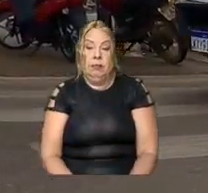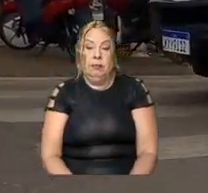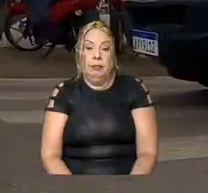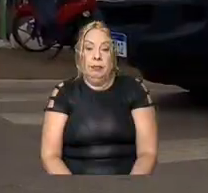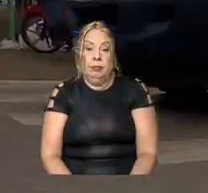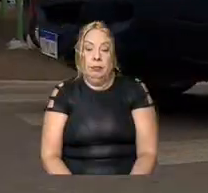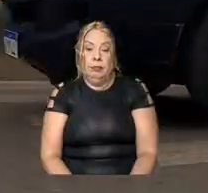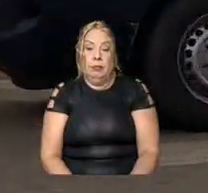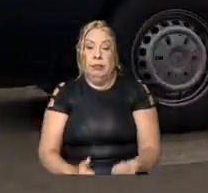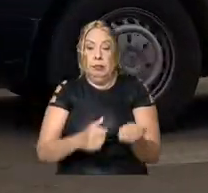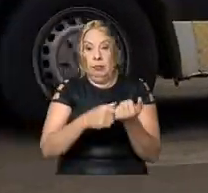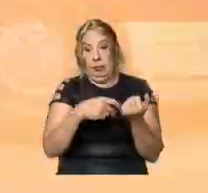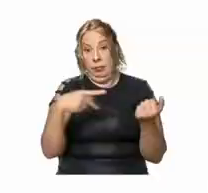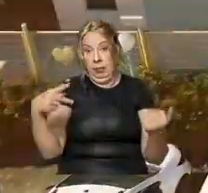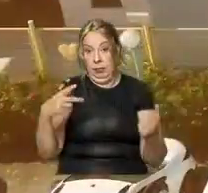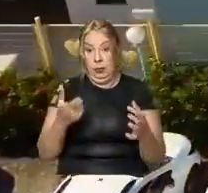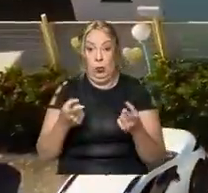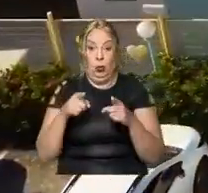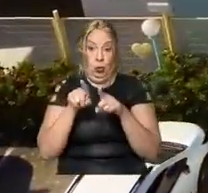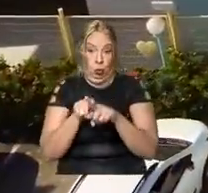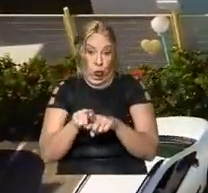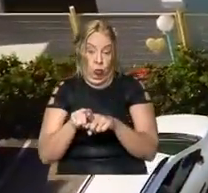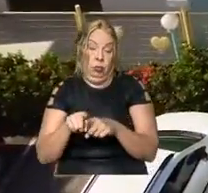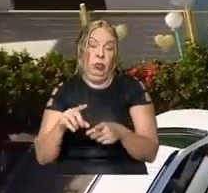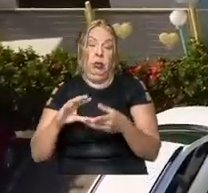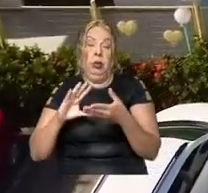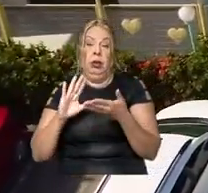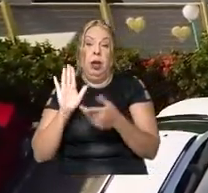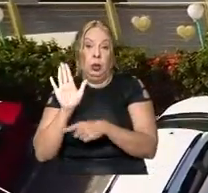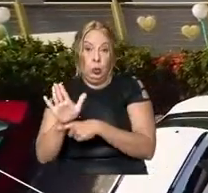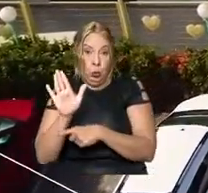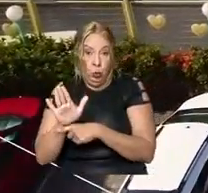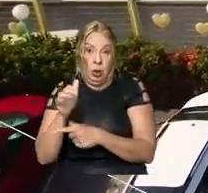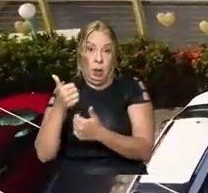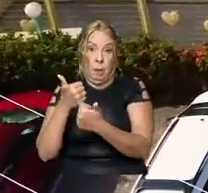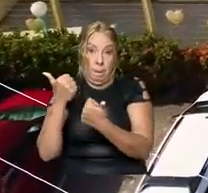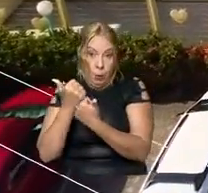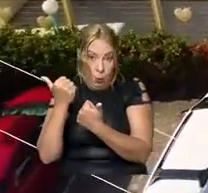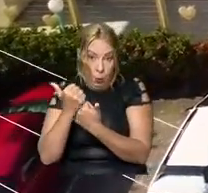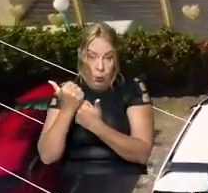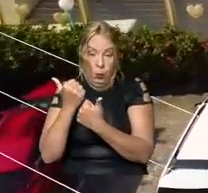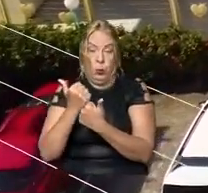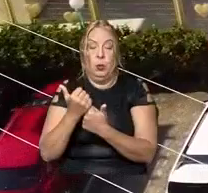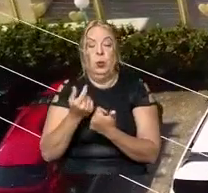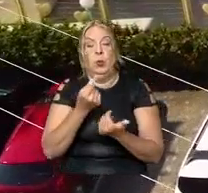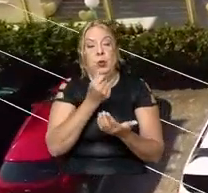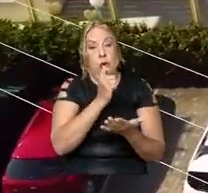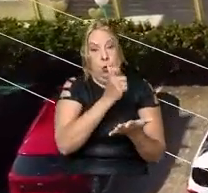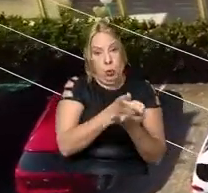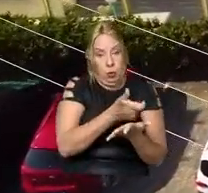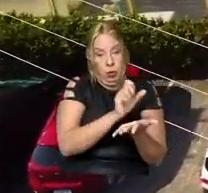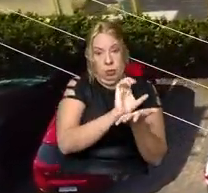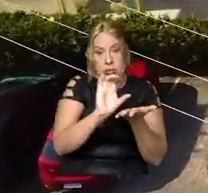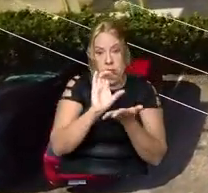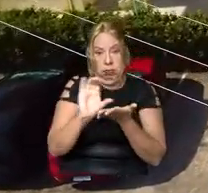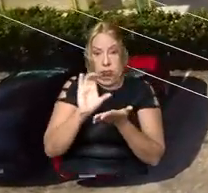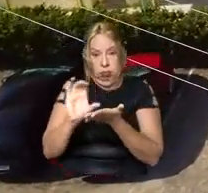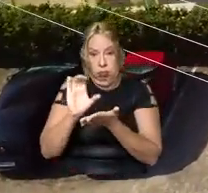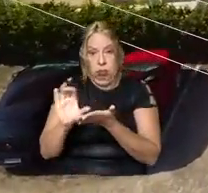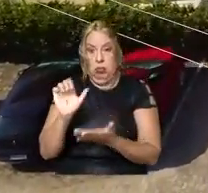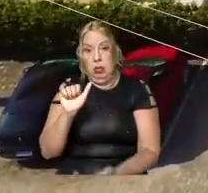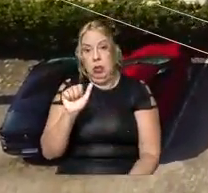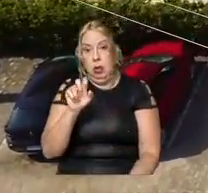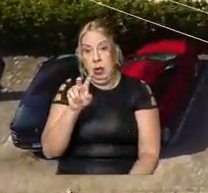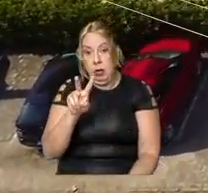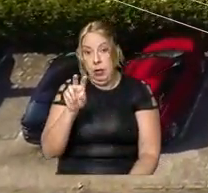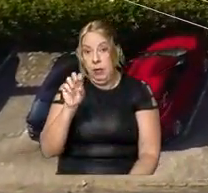dadas com a solidariedade. E a cada título que você adquire, é reforçada com muito amor ajuda para